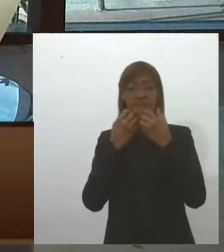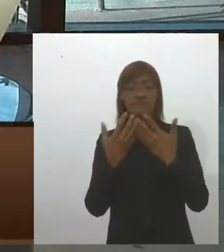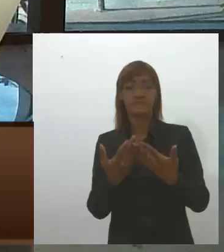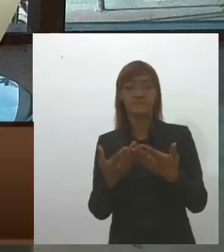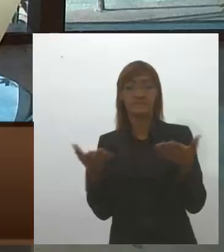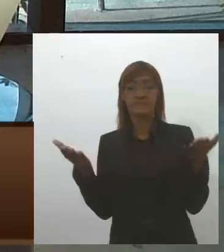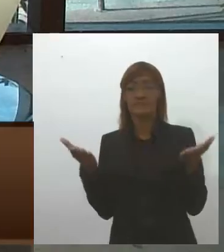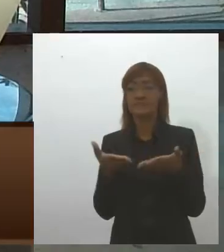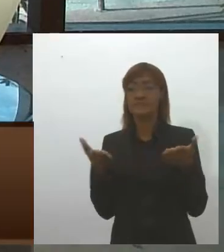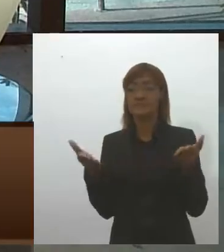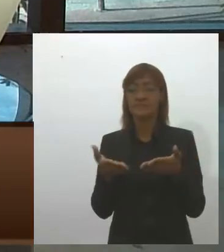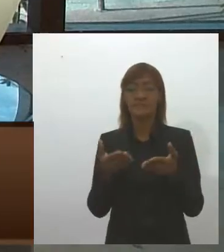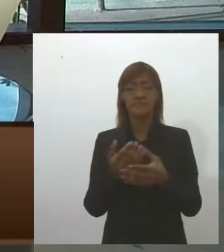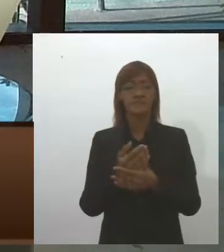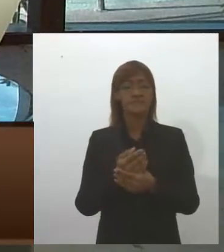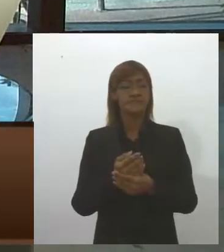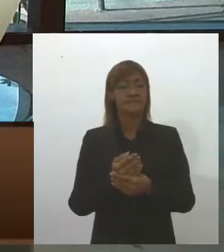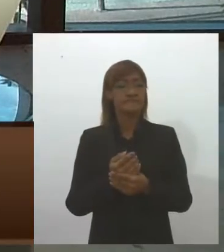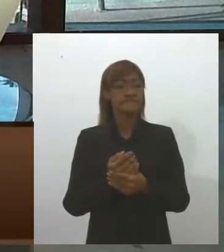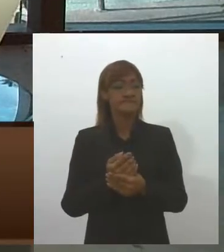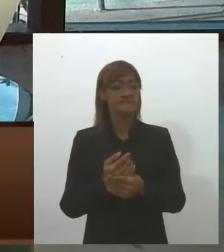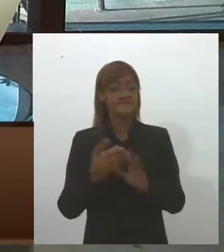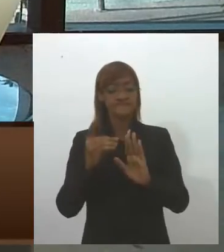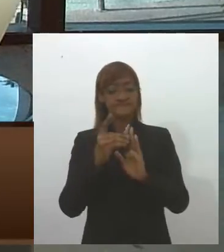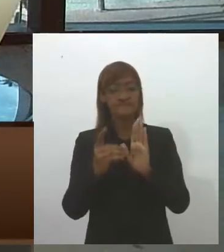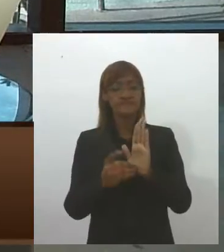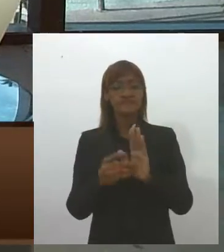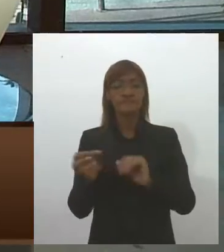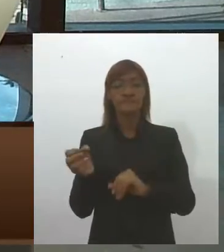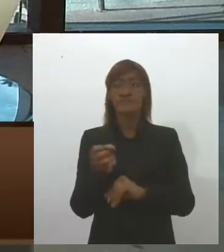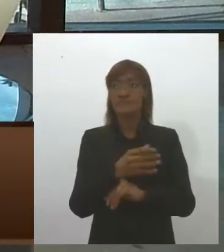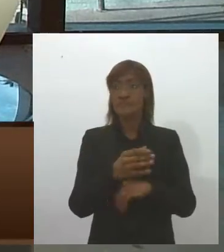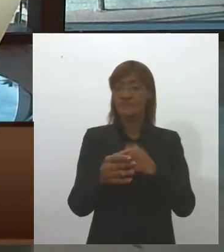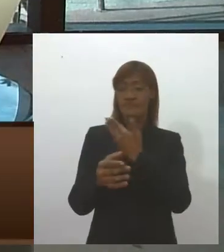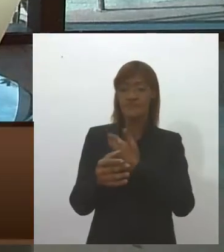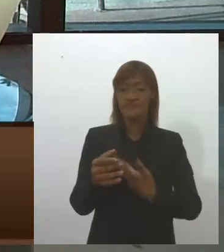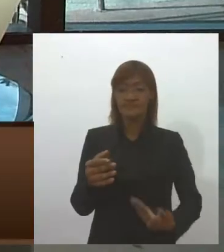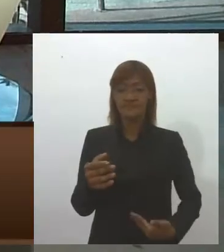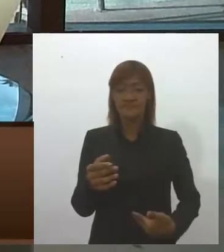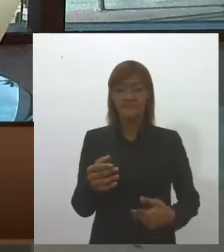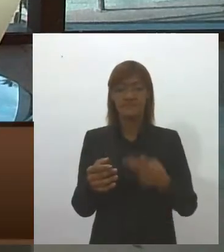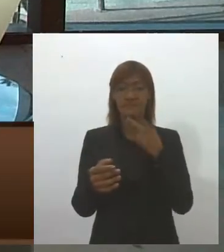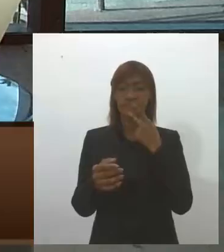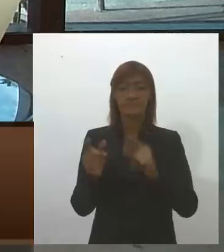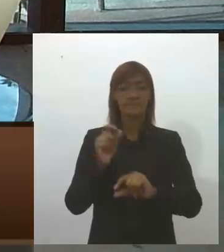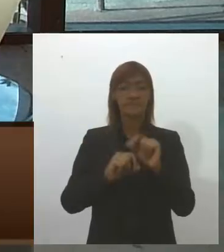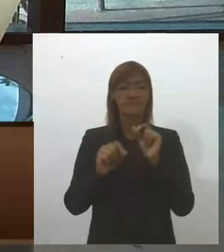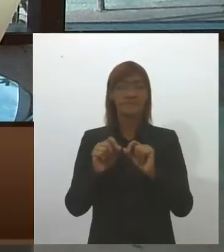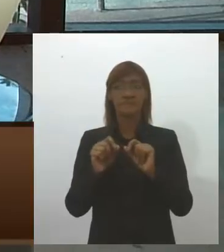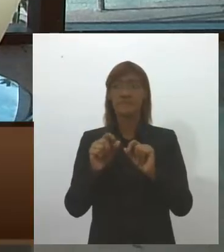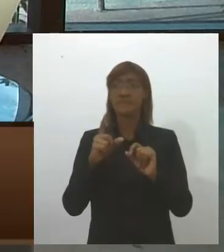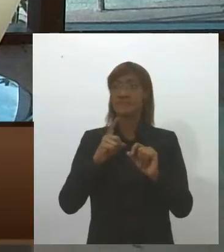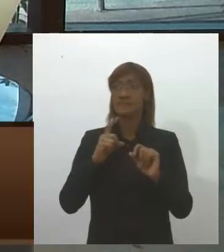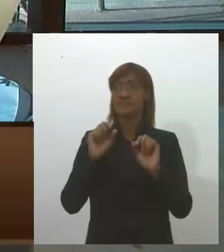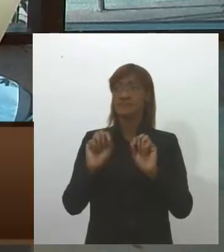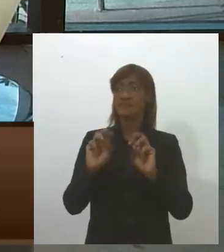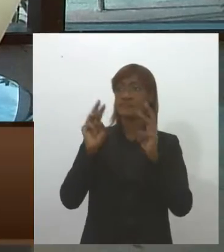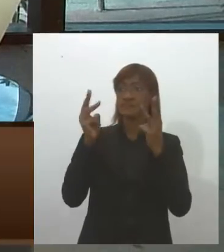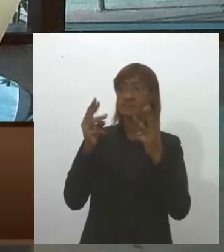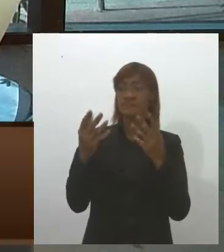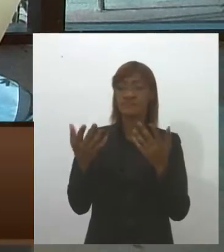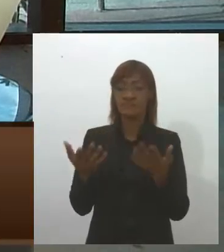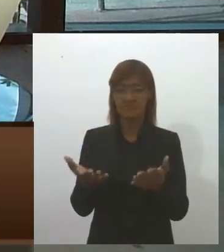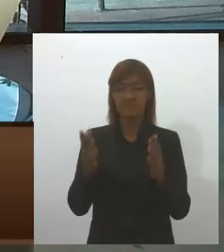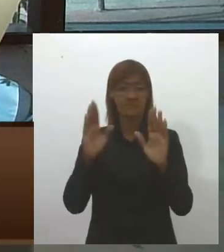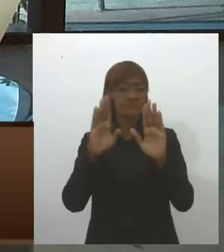agora, com os novos decretos editados pelo governo, com essa possibilidade de fazer também os eventos, é um outro segmento também